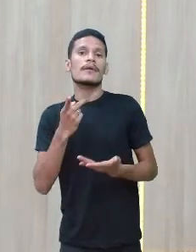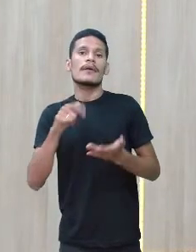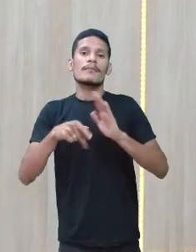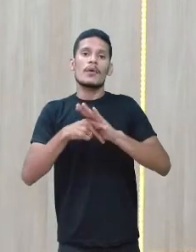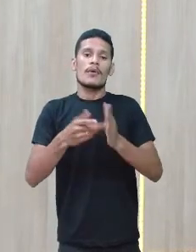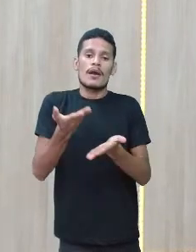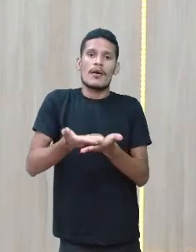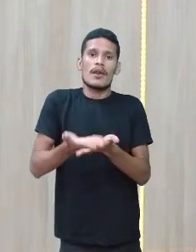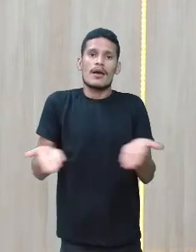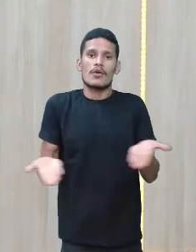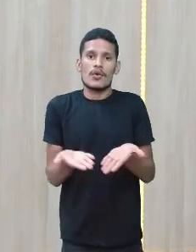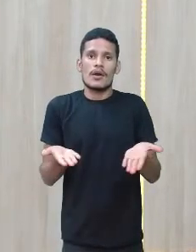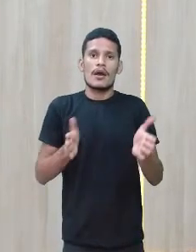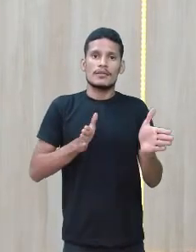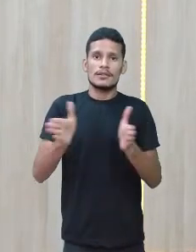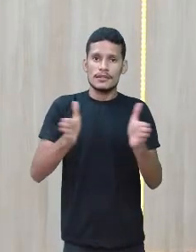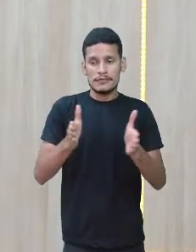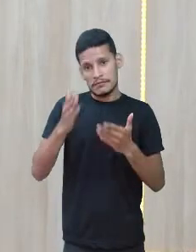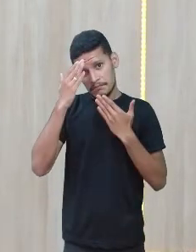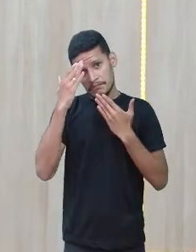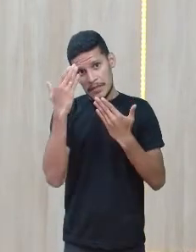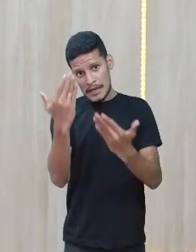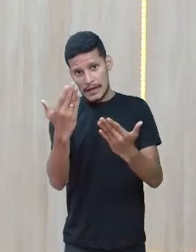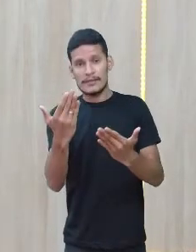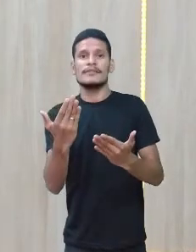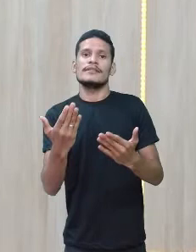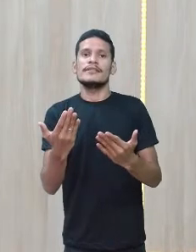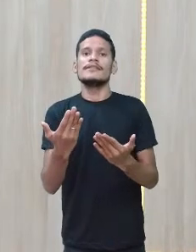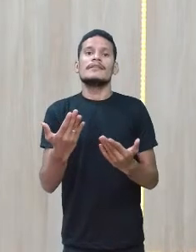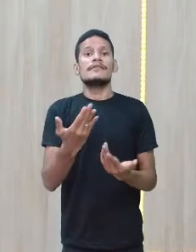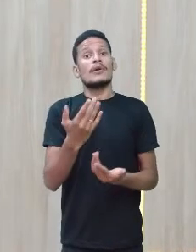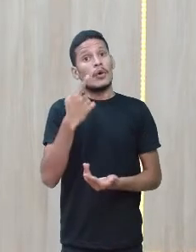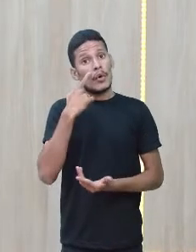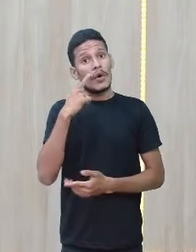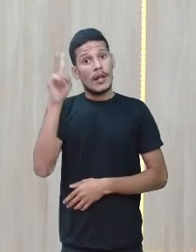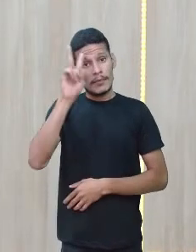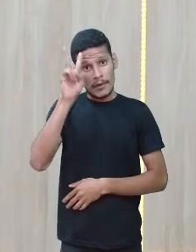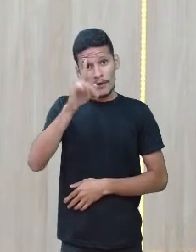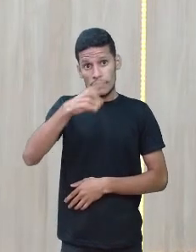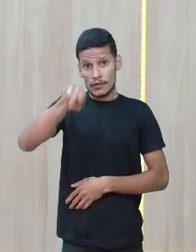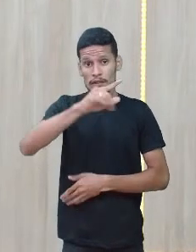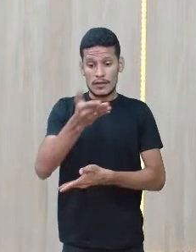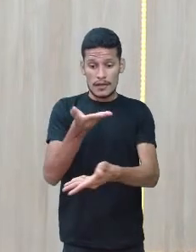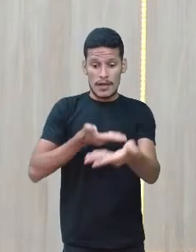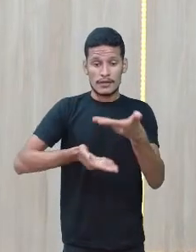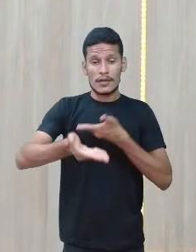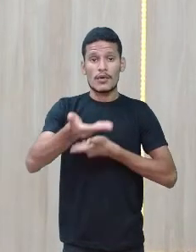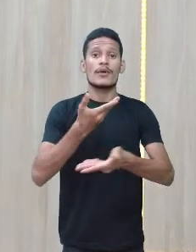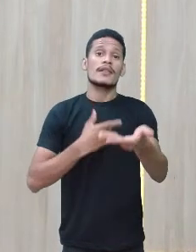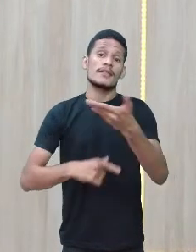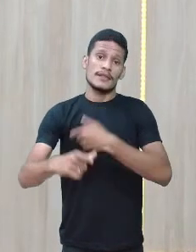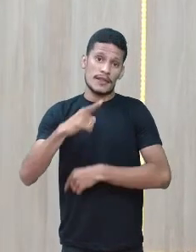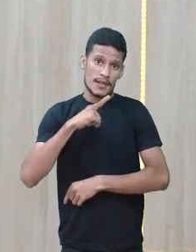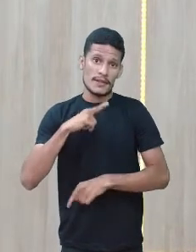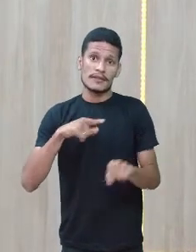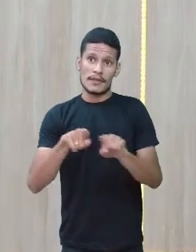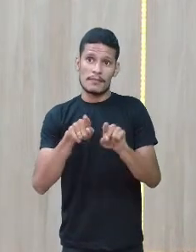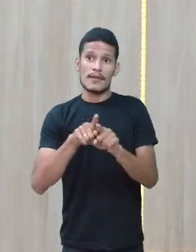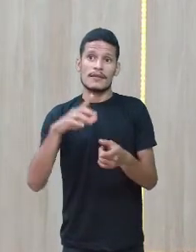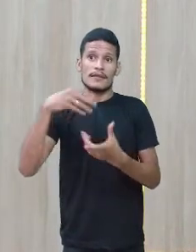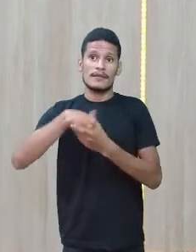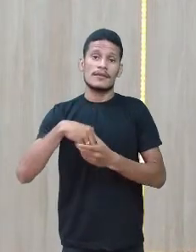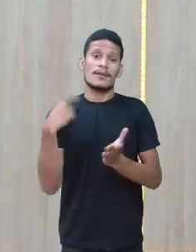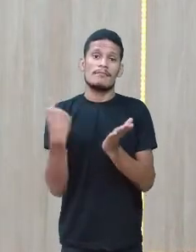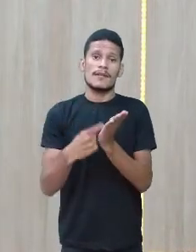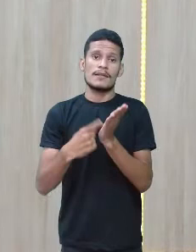aula mais acessível. Plínio, muito obrigado. Lembrando que vocês têm aí a interação para fazer, com a gente